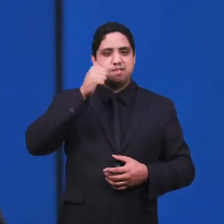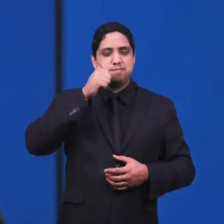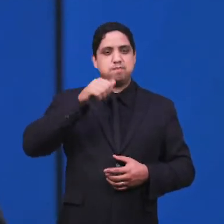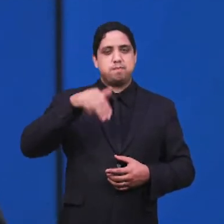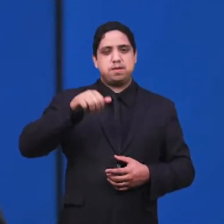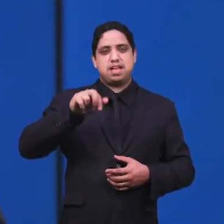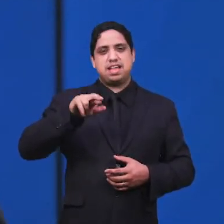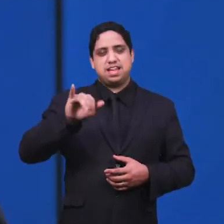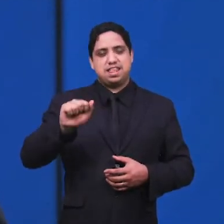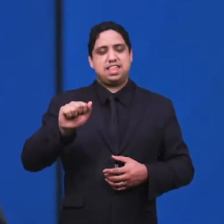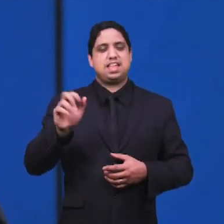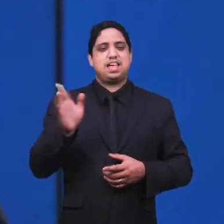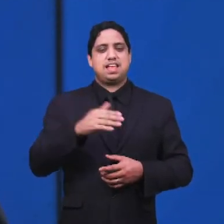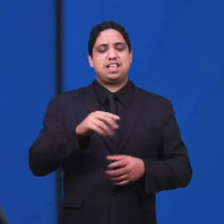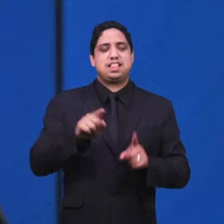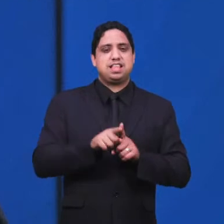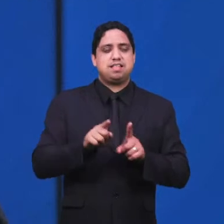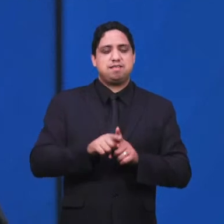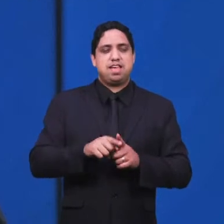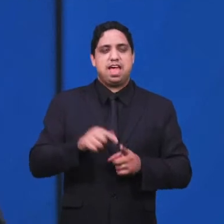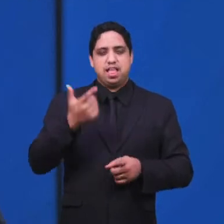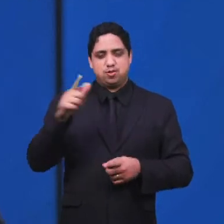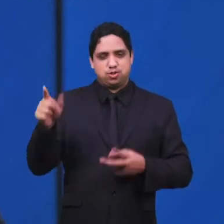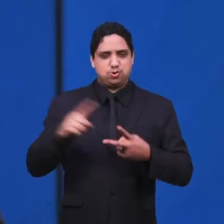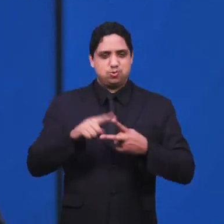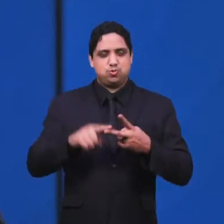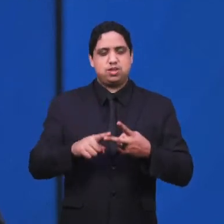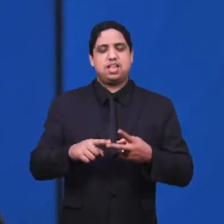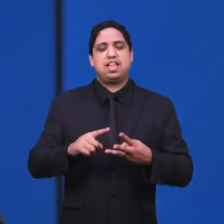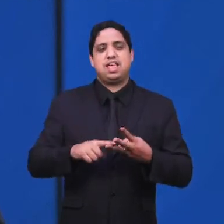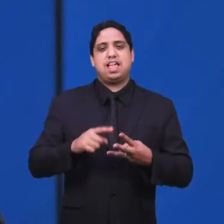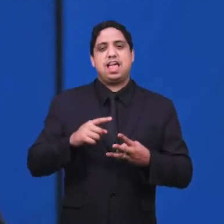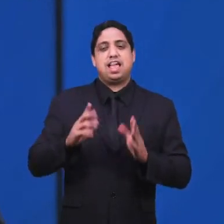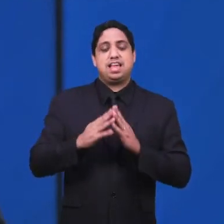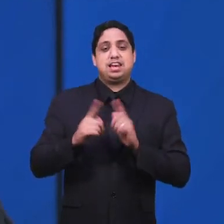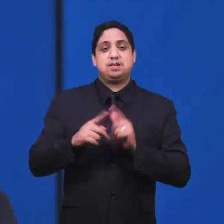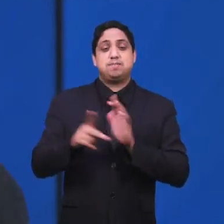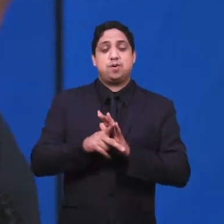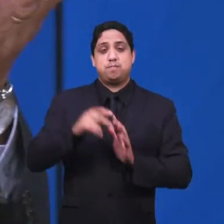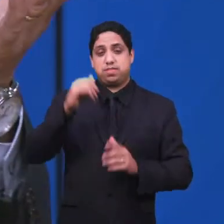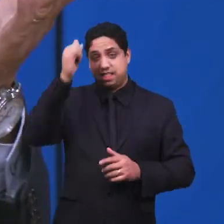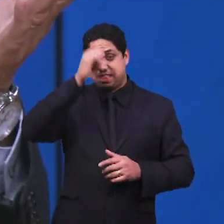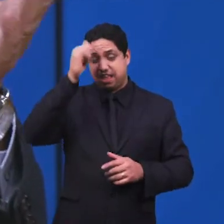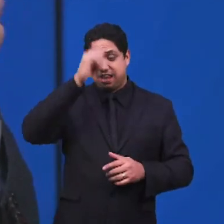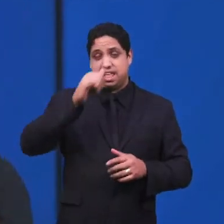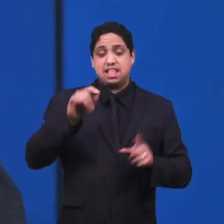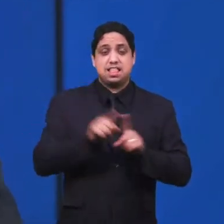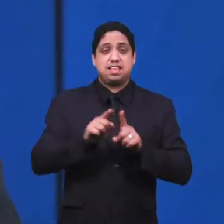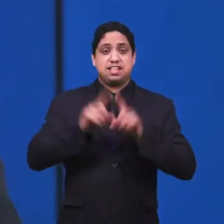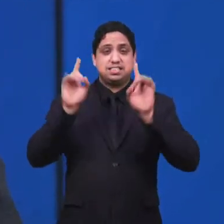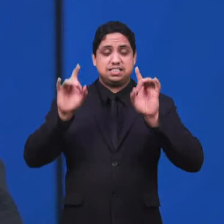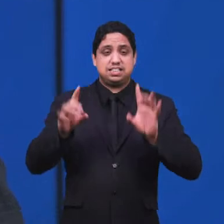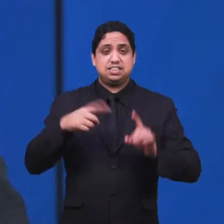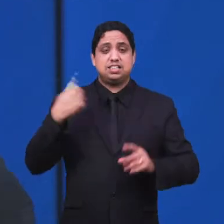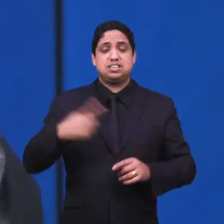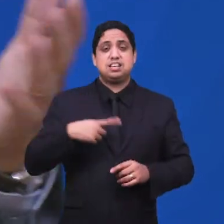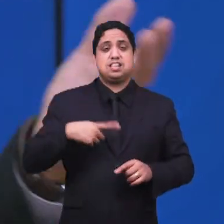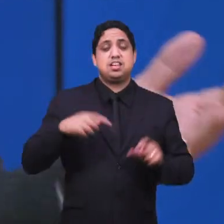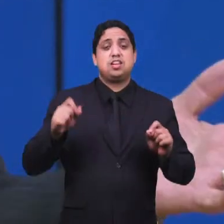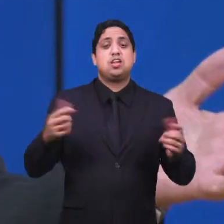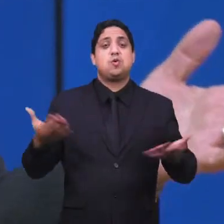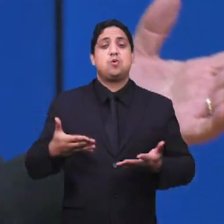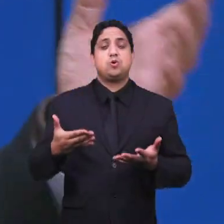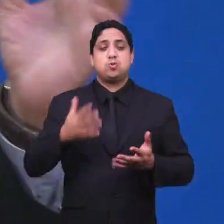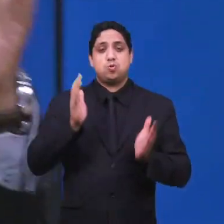e a Maria Eduarda participando ali na nossa igreja em Torino, na Itália. E de uma forma muito especial, nós tivemos aqui hoje o